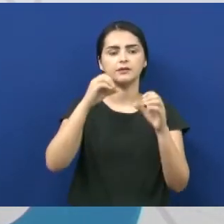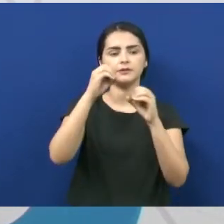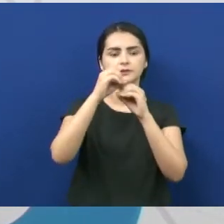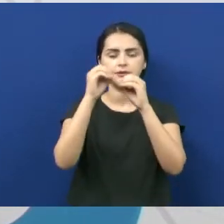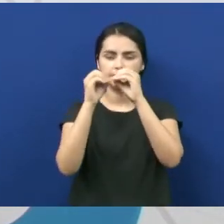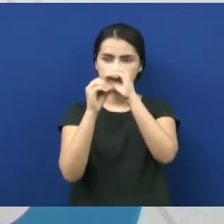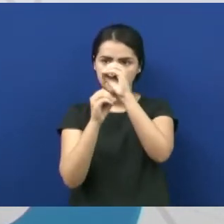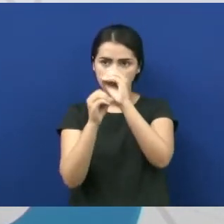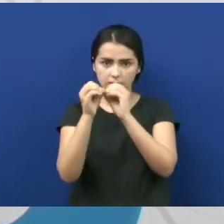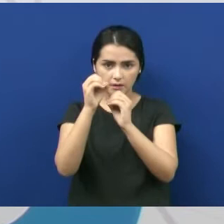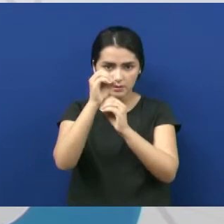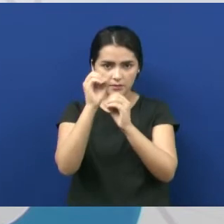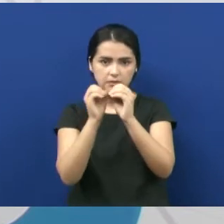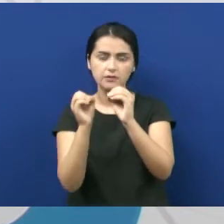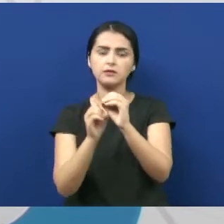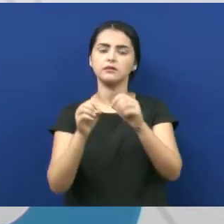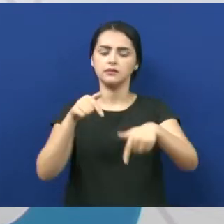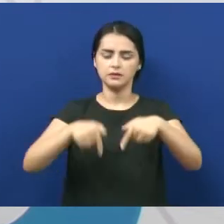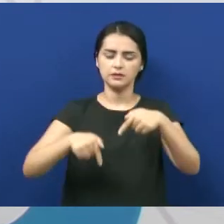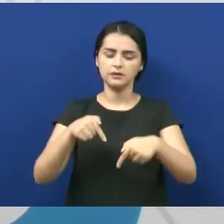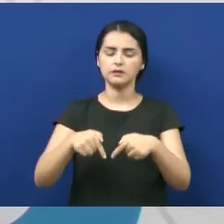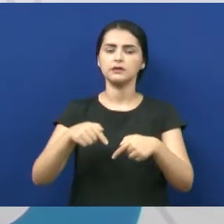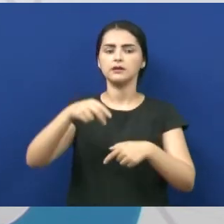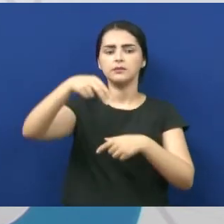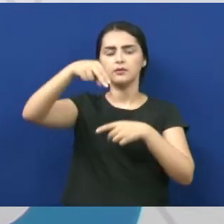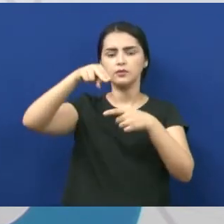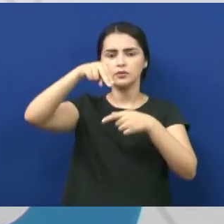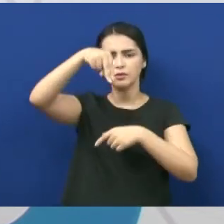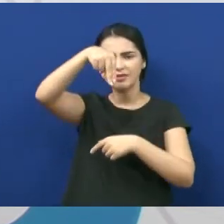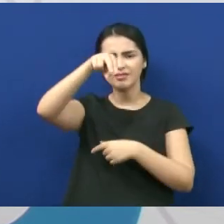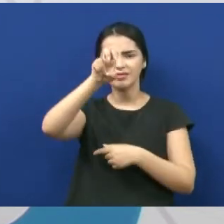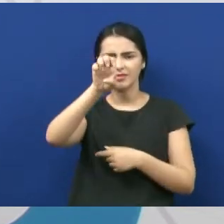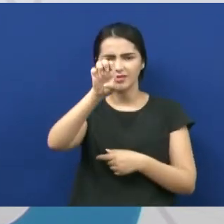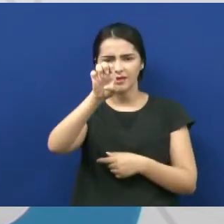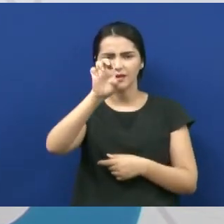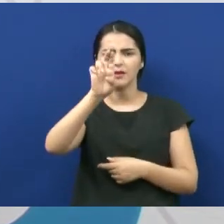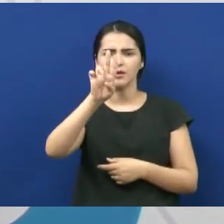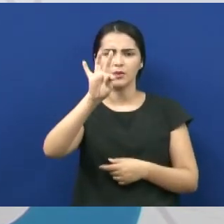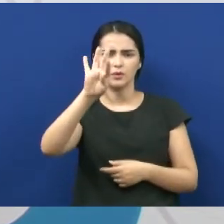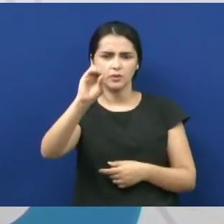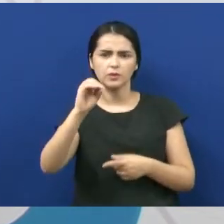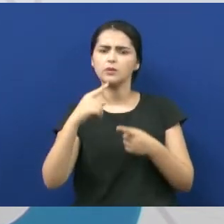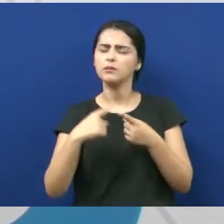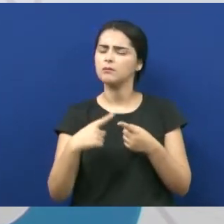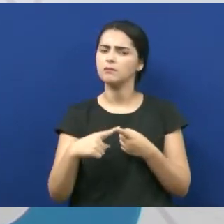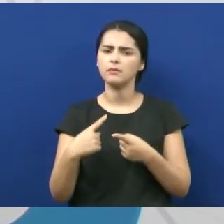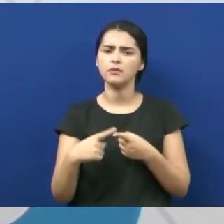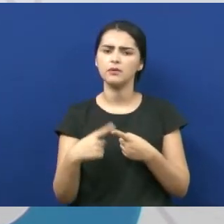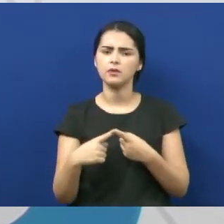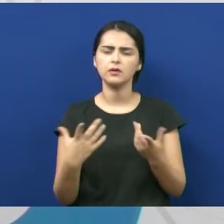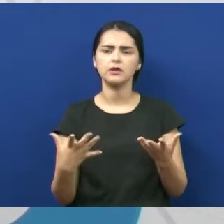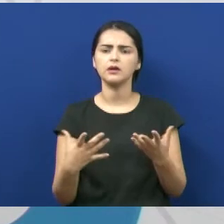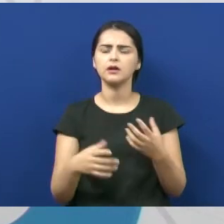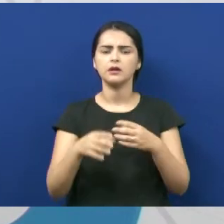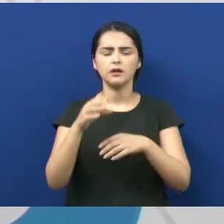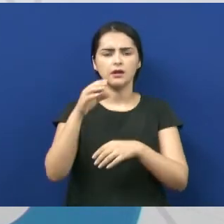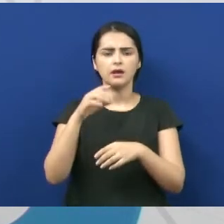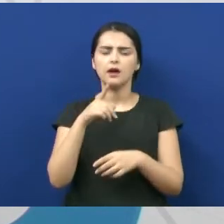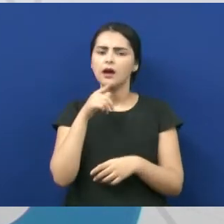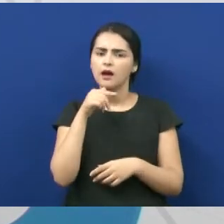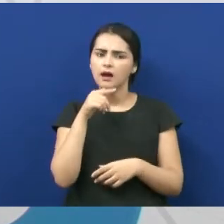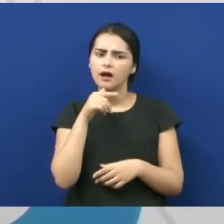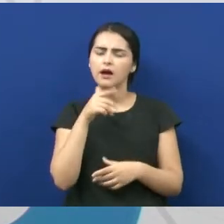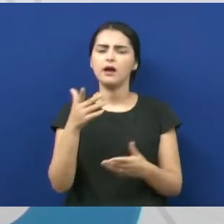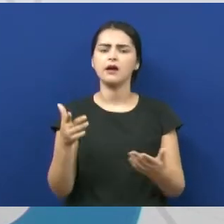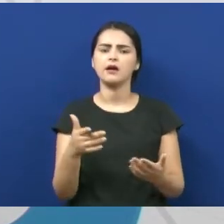aquosas de caráter químico neutro. Por que eu chamo solução aquosa? Porque é uma solução em que o meu solvente é a água. Isso é